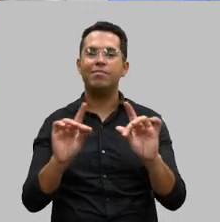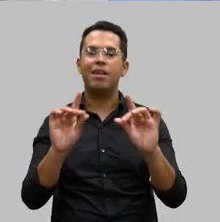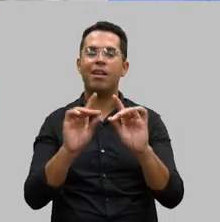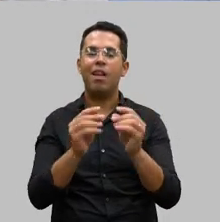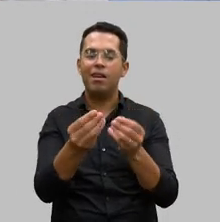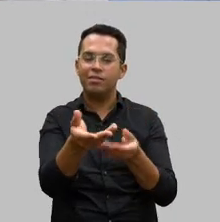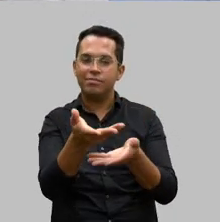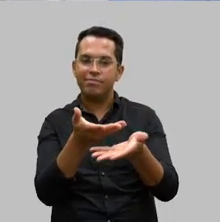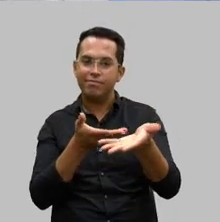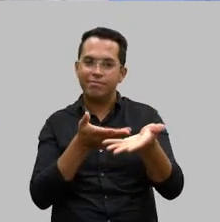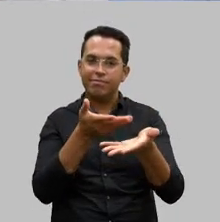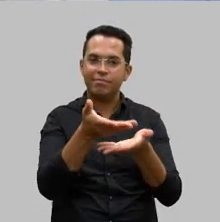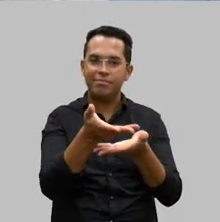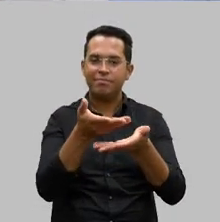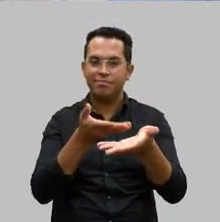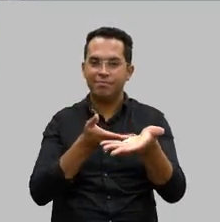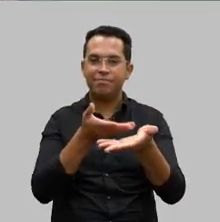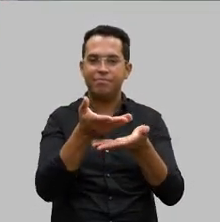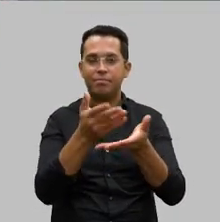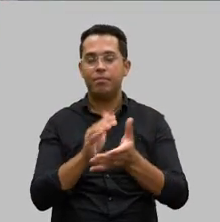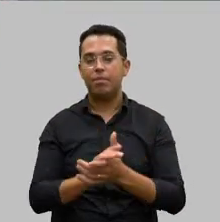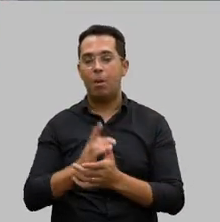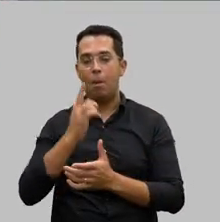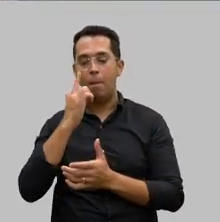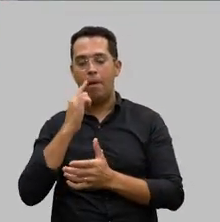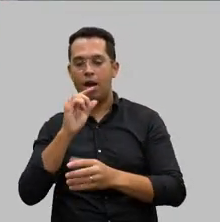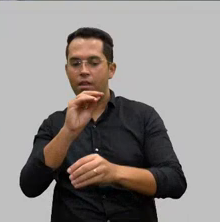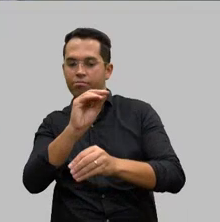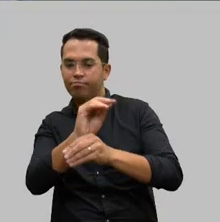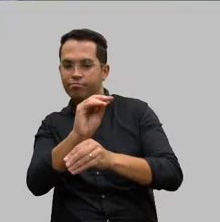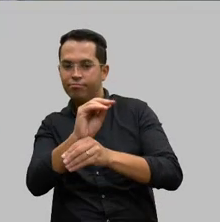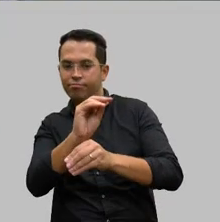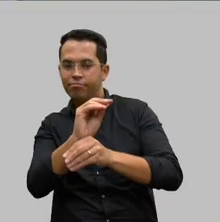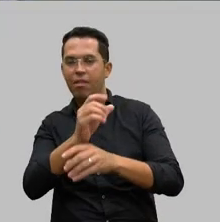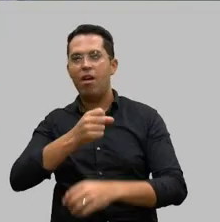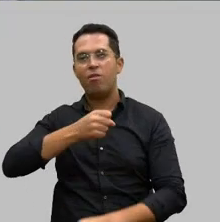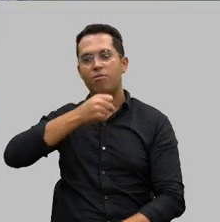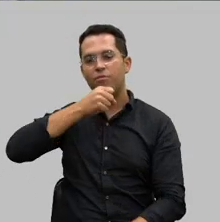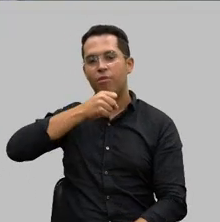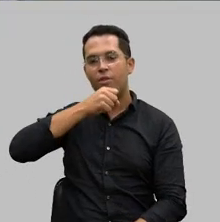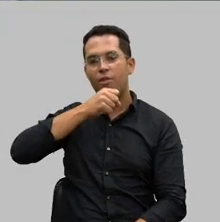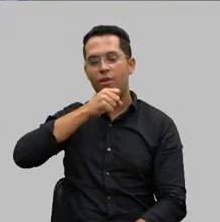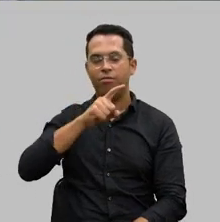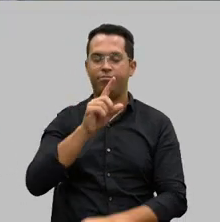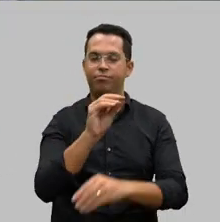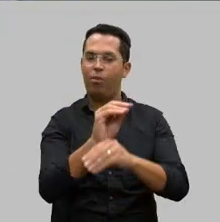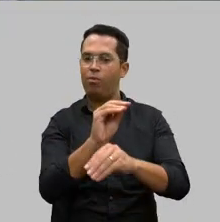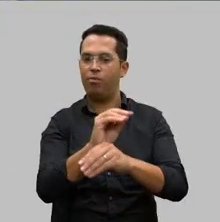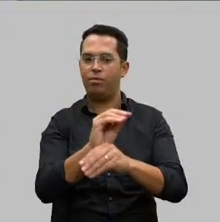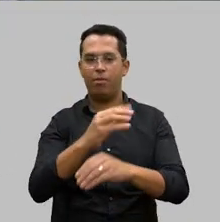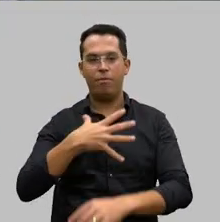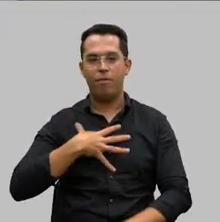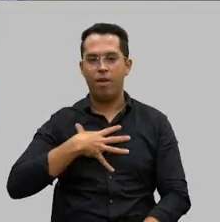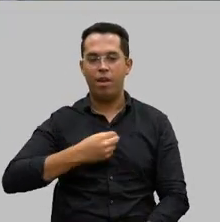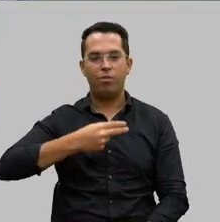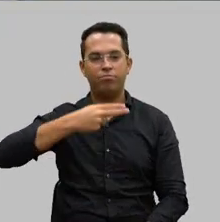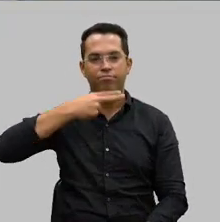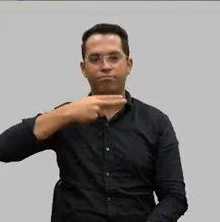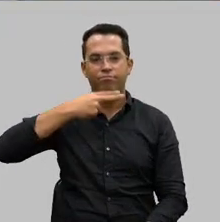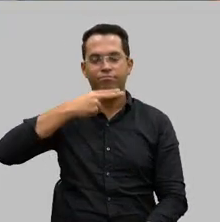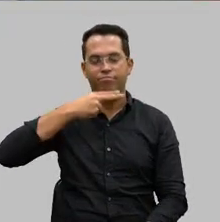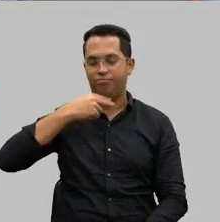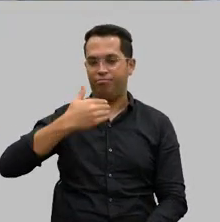criança o meu pai dizia do Cuidado que ele tinha com a avó dele de dormir à noite na casa que ela vivia sozinha isso lá nos